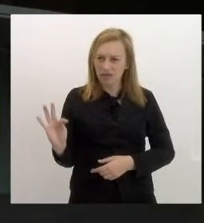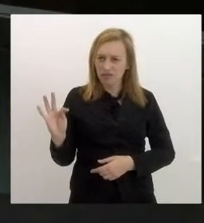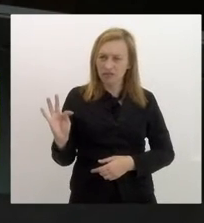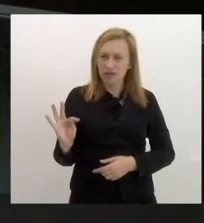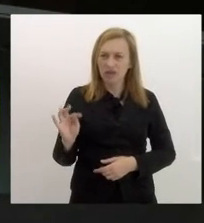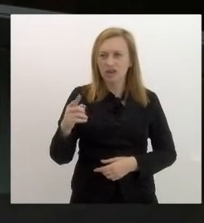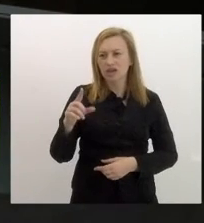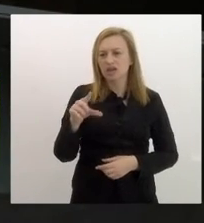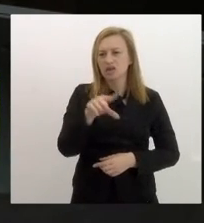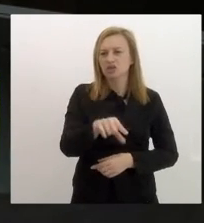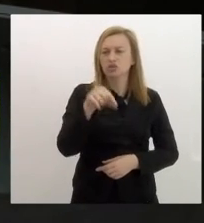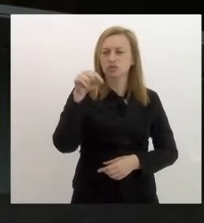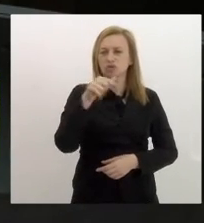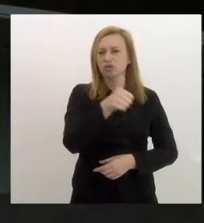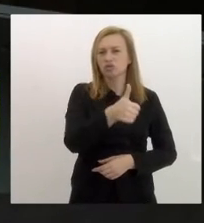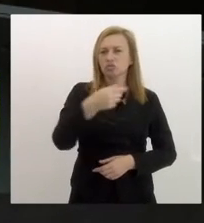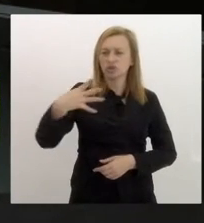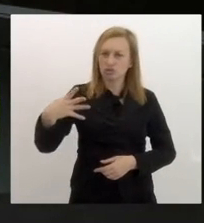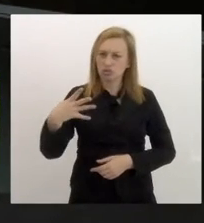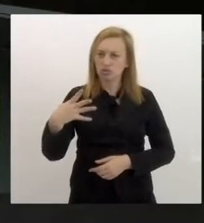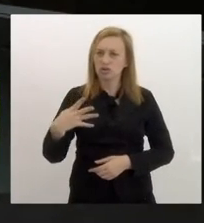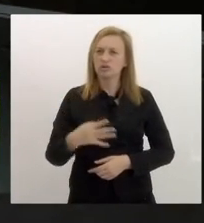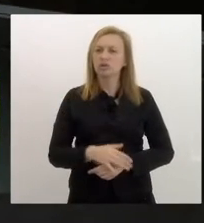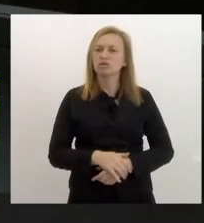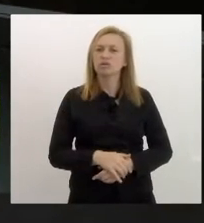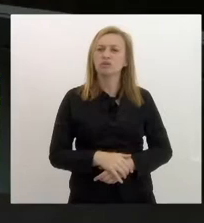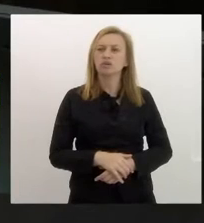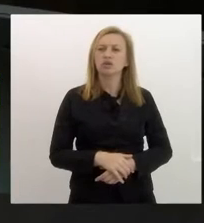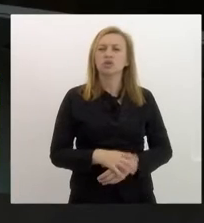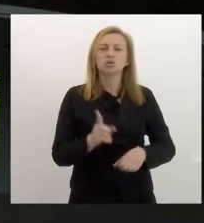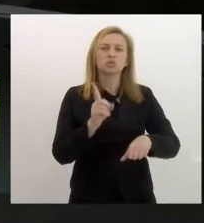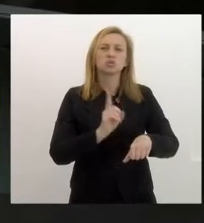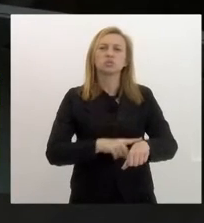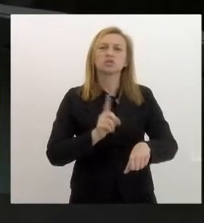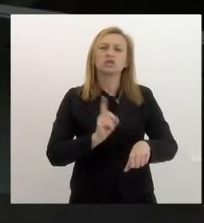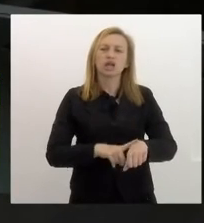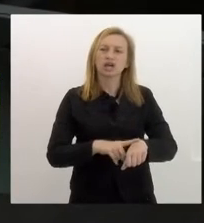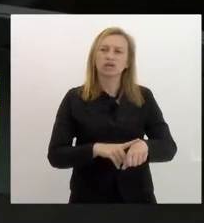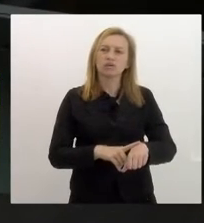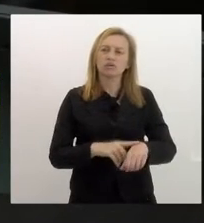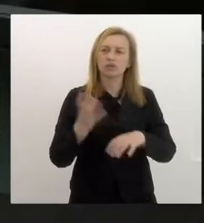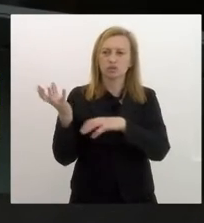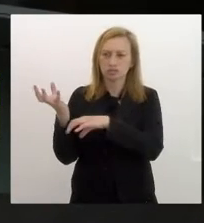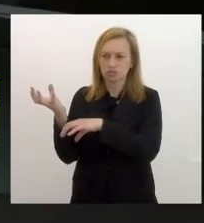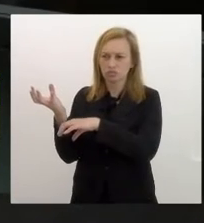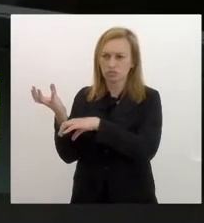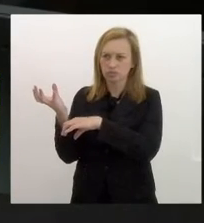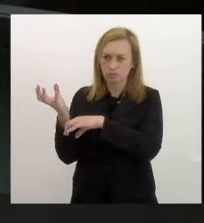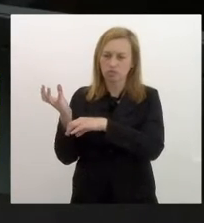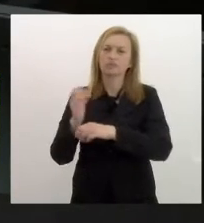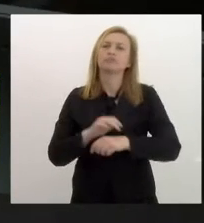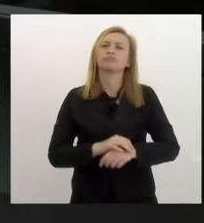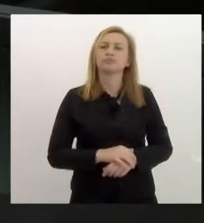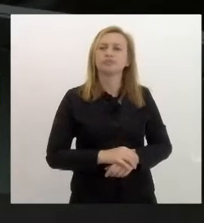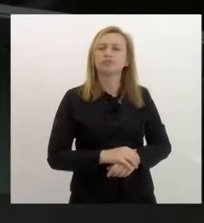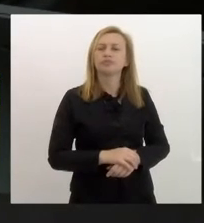tomou uma decisão 2014 Tô dando um prazo para que o Congresso Nacional